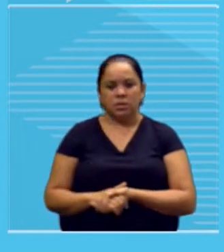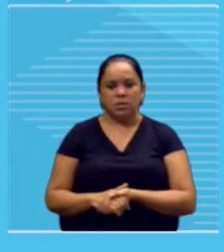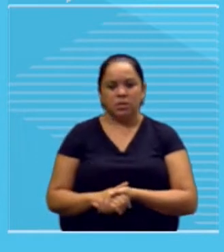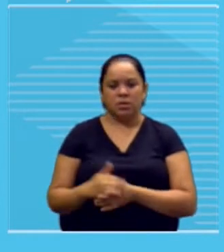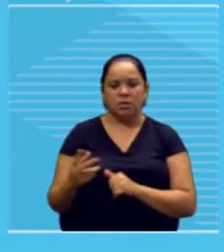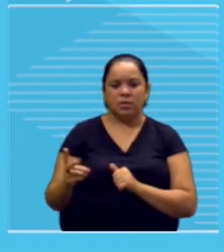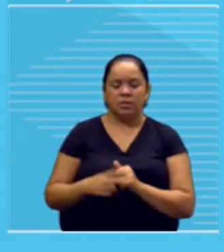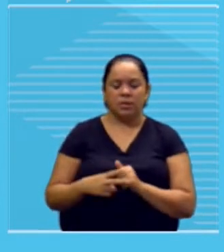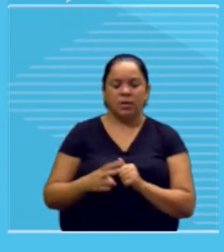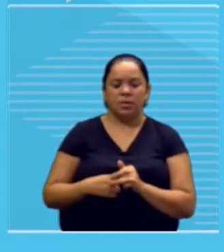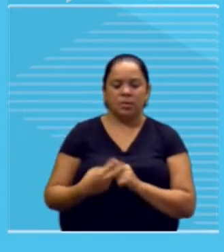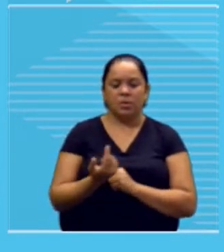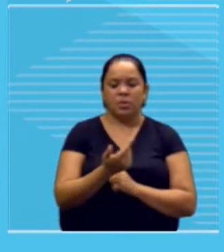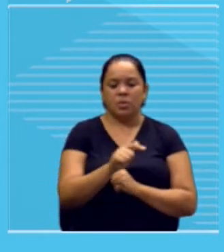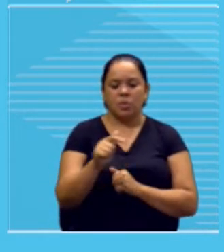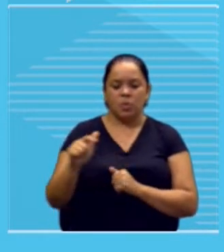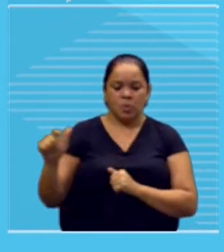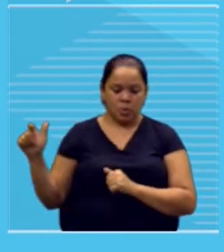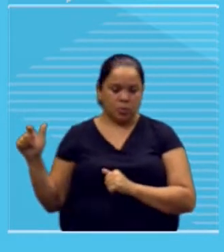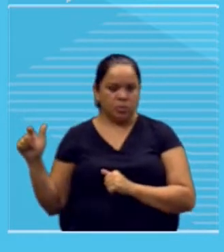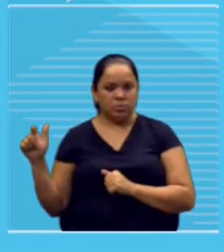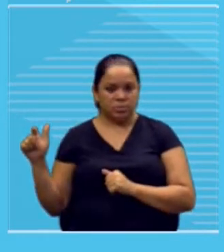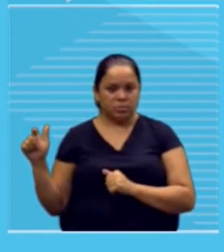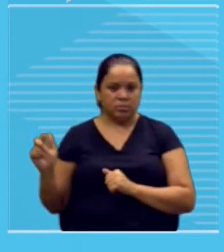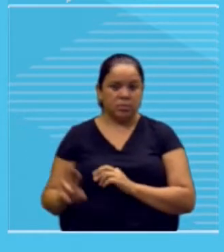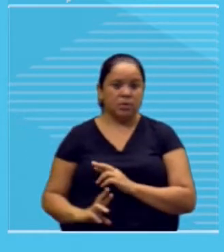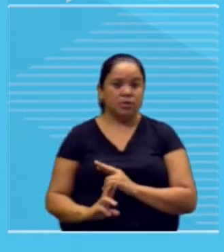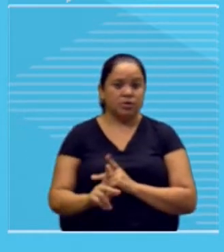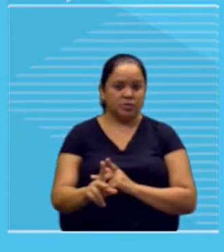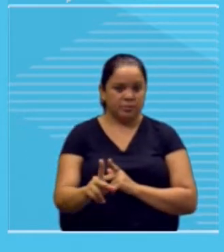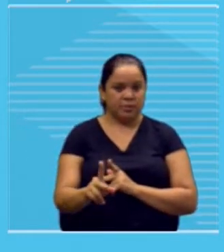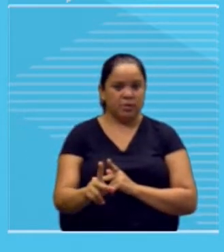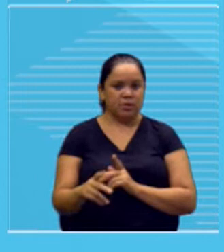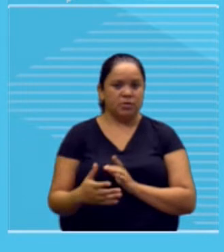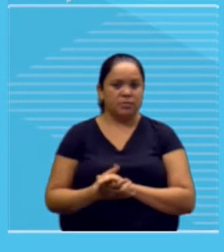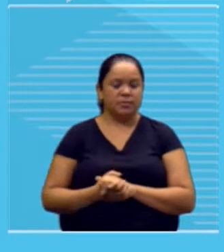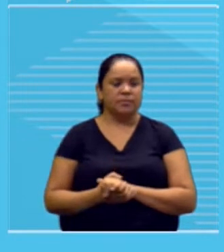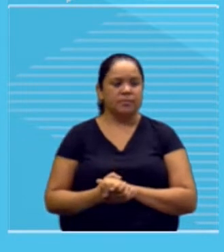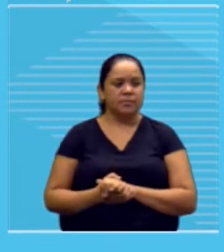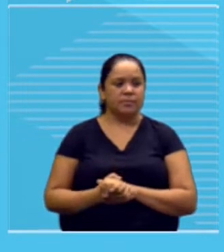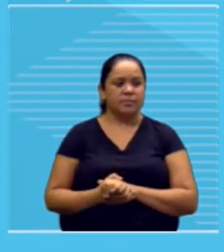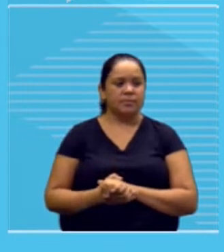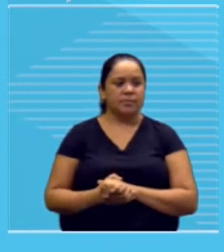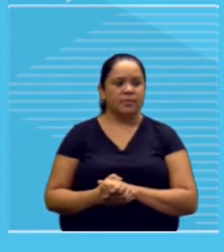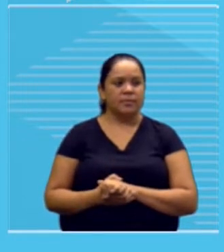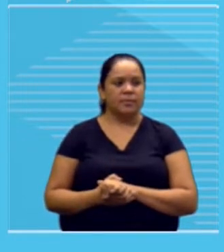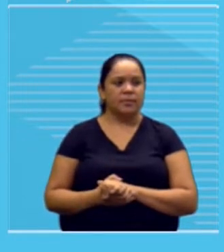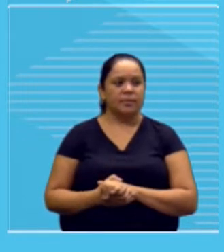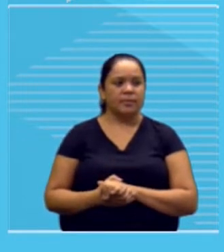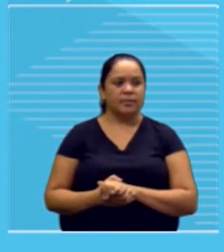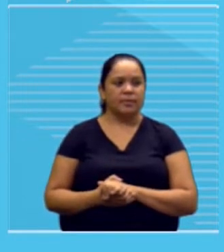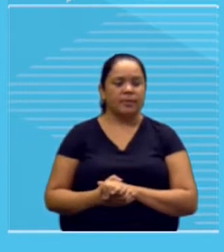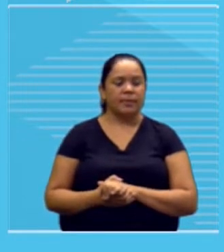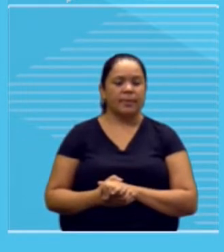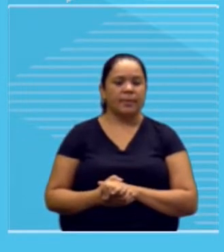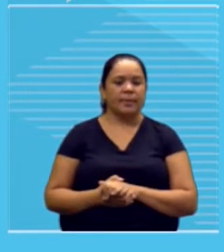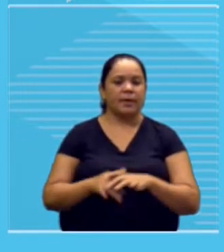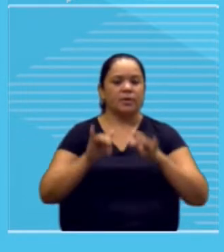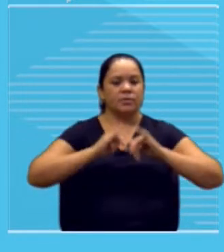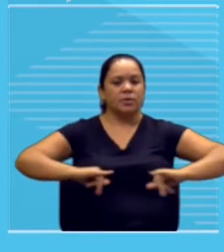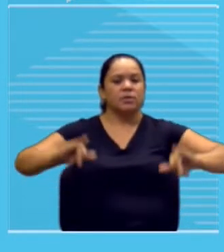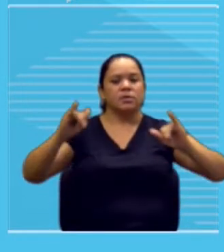comida esfria coloque tem pele não a propaganda da comida a comida já tá pronta